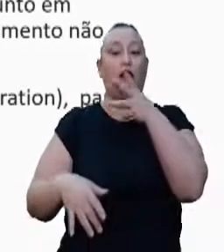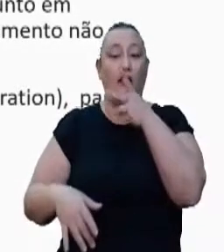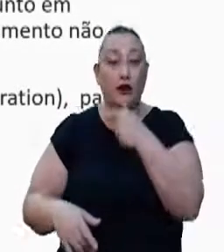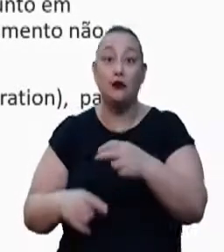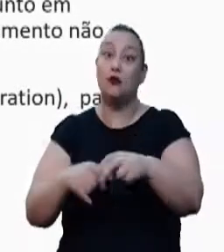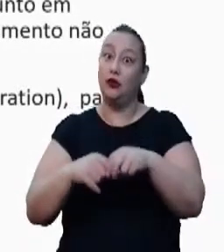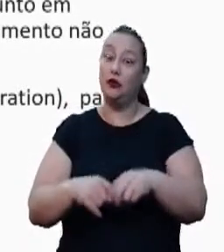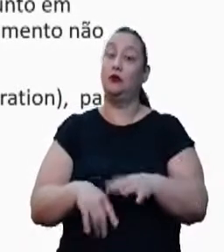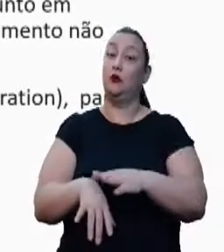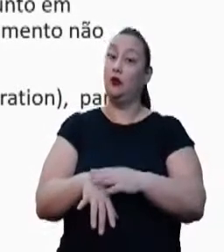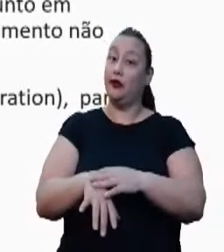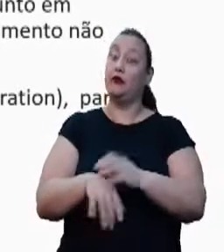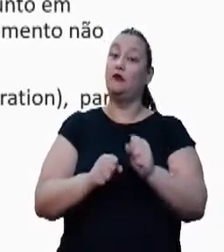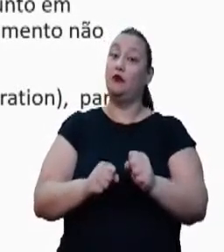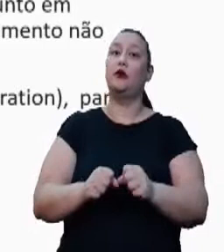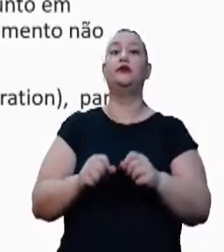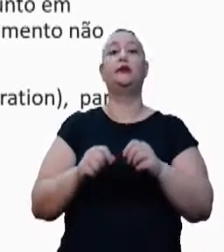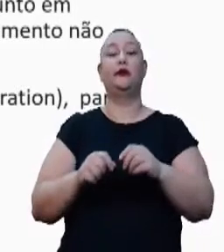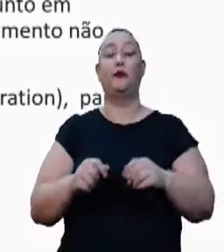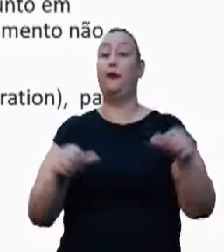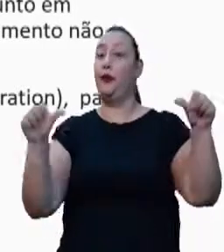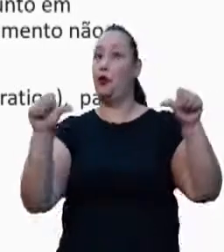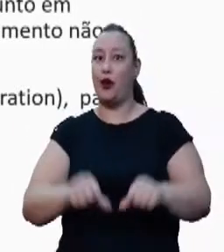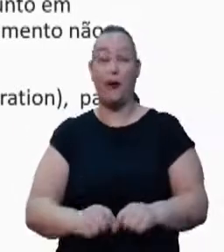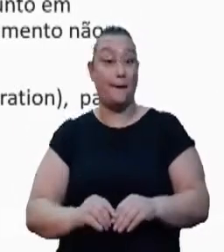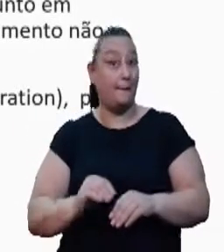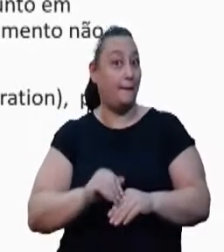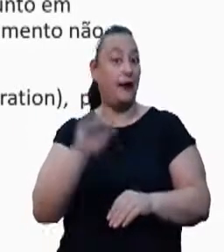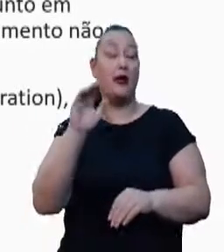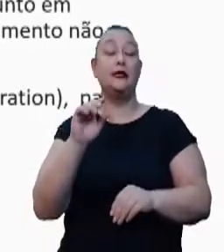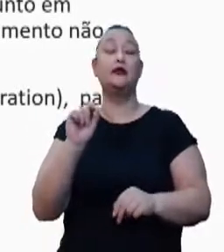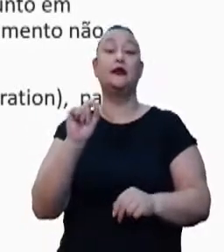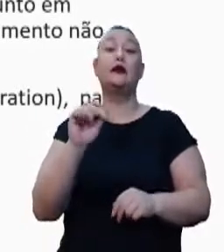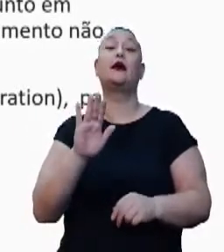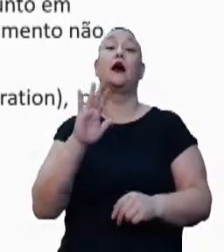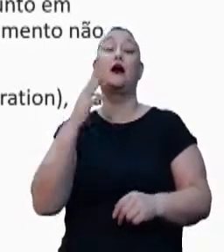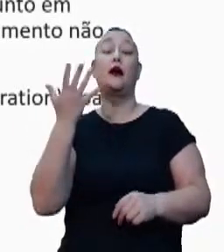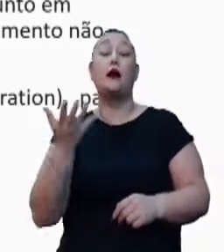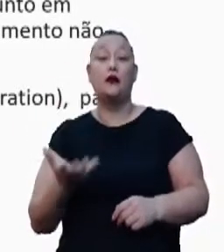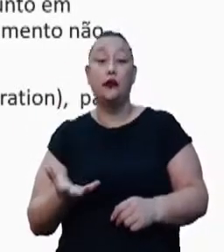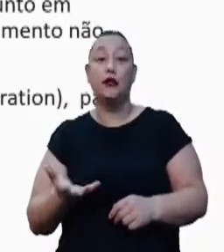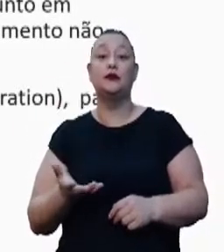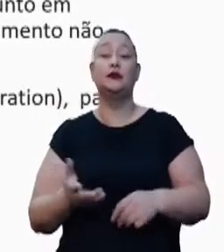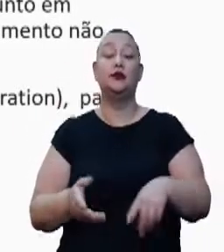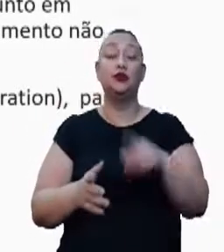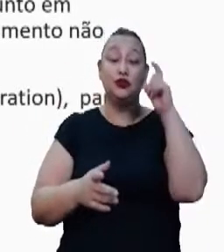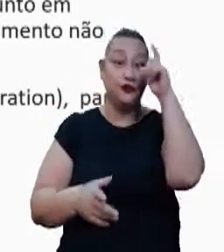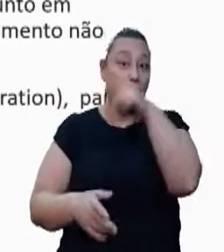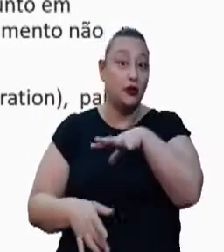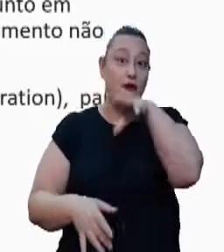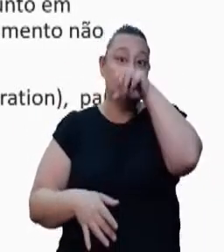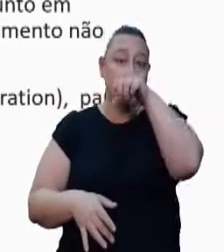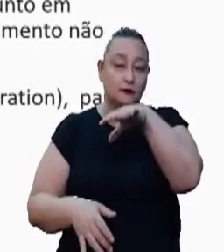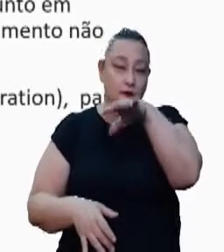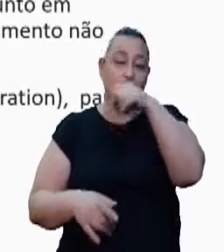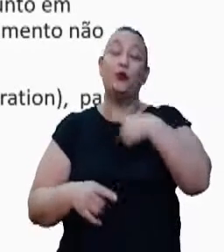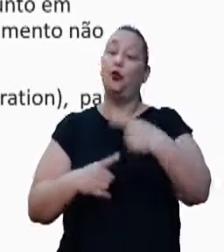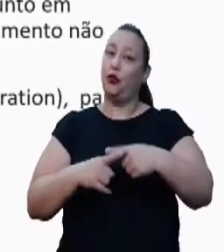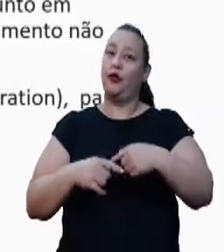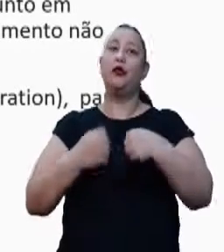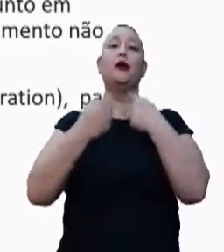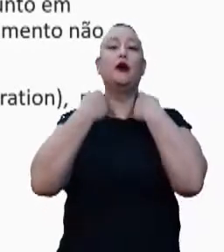doença pode chegar até um ponto tão grave, né, a doença do botulismo, que causa dificuldade de respirar, porque os músculos da respiração